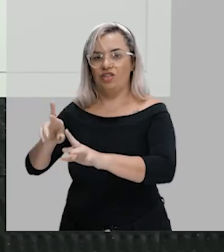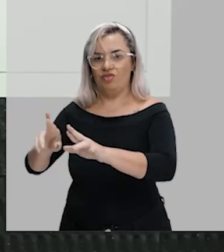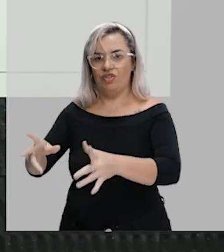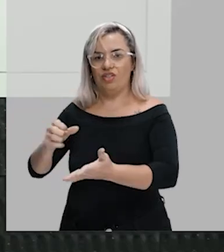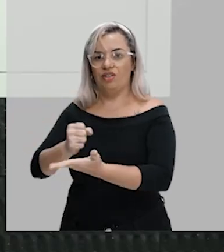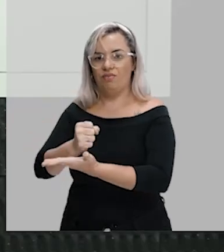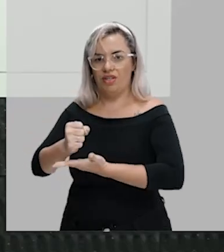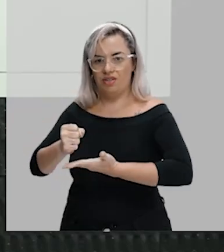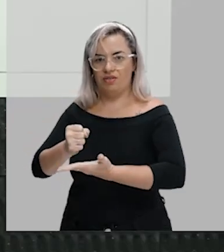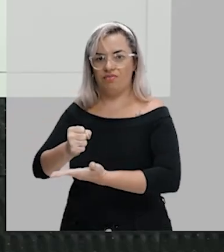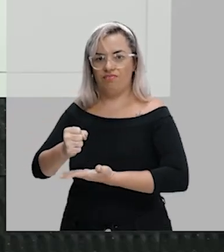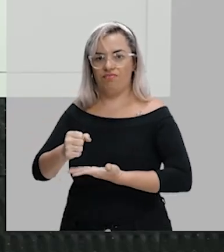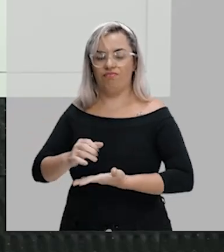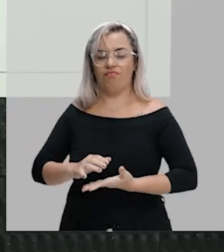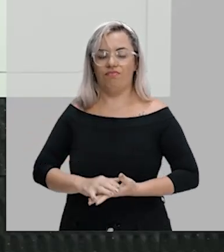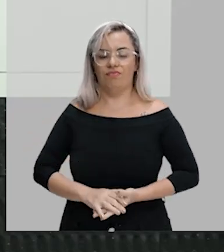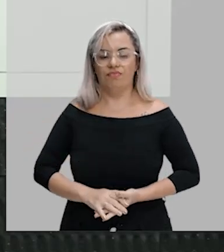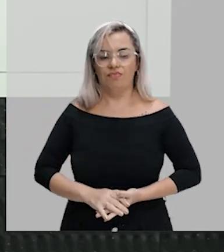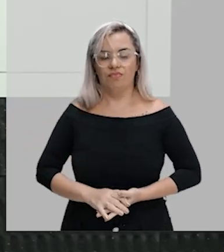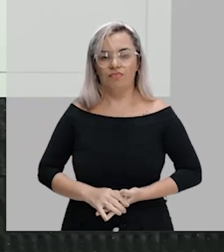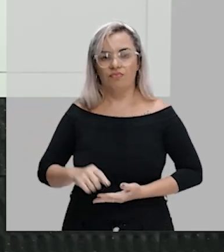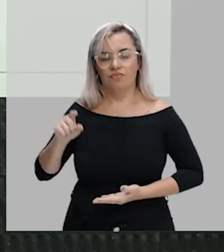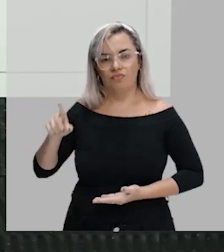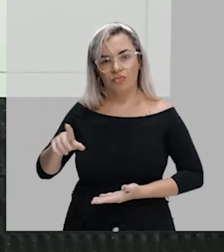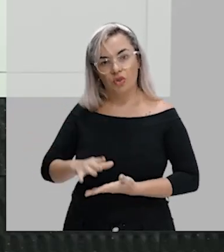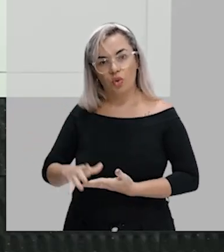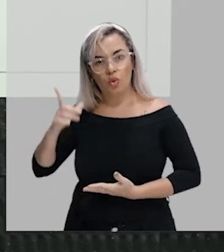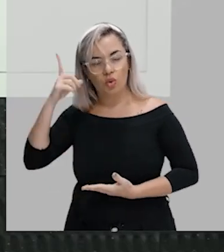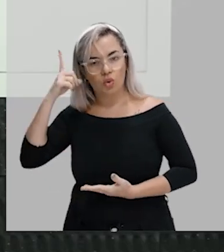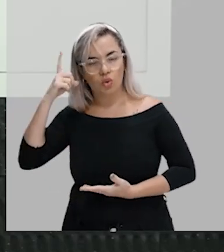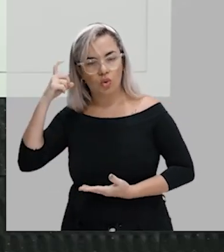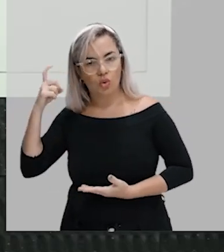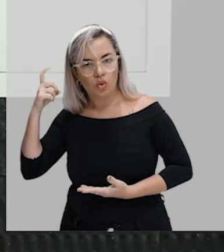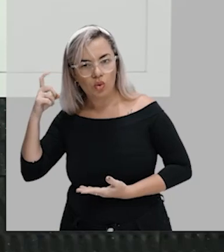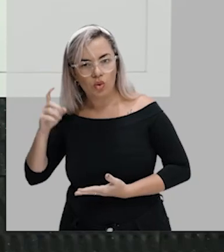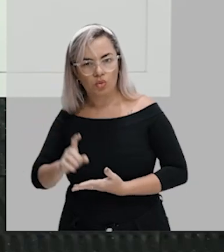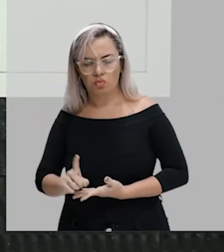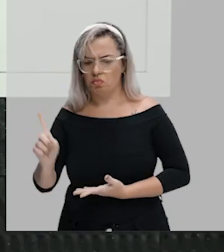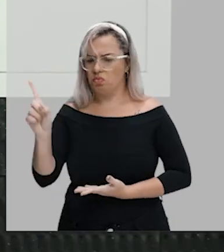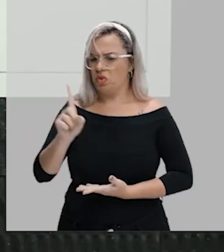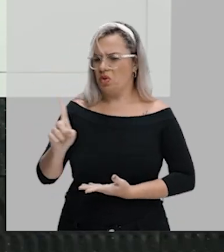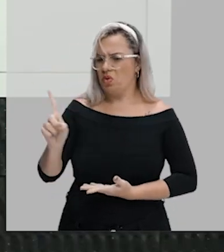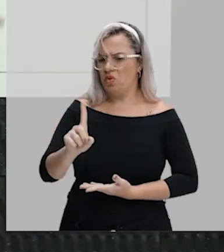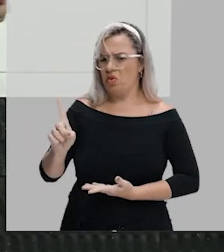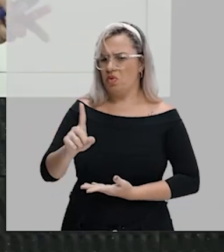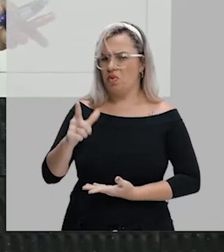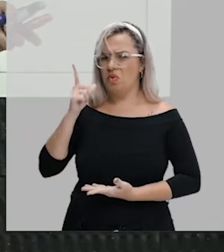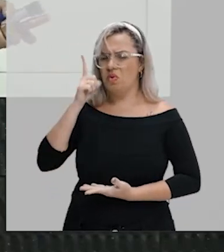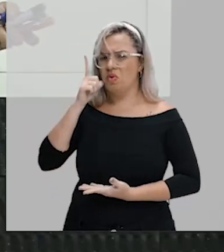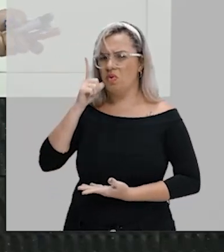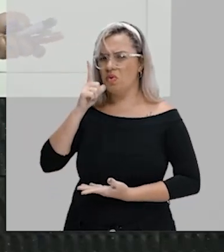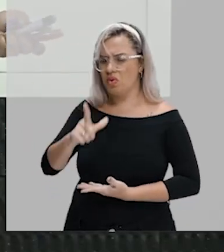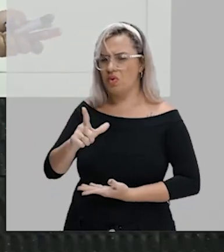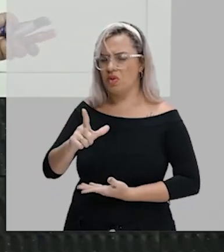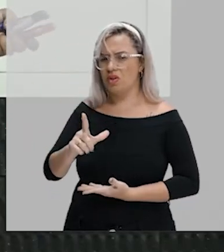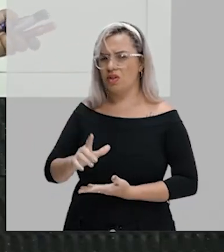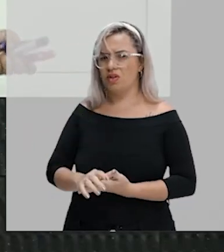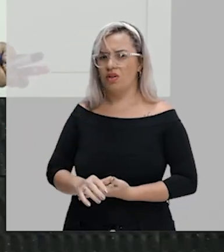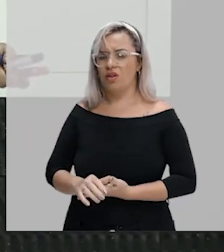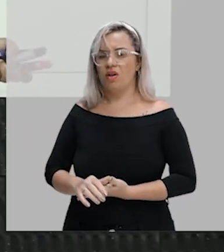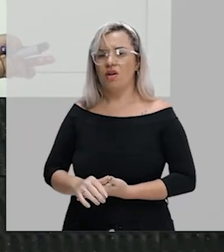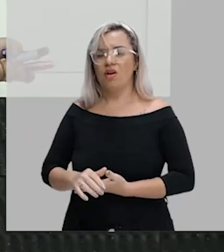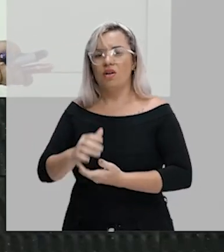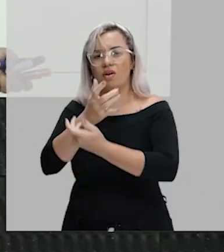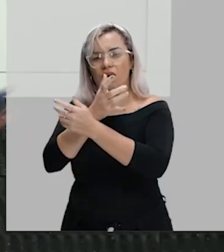certo? Então, o som ele não consegue se propagar no vácuo, mas a luz consegue. Então